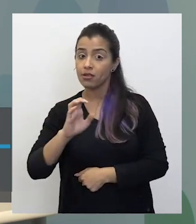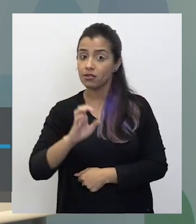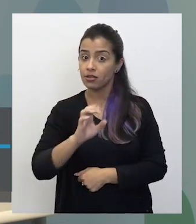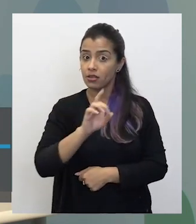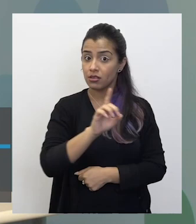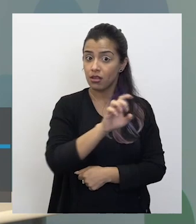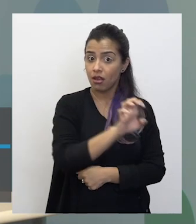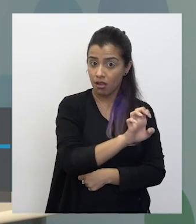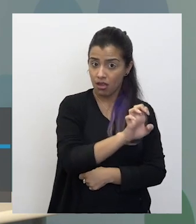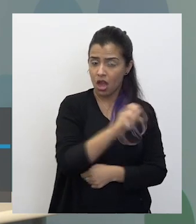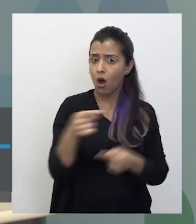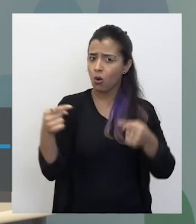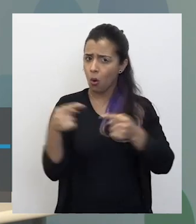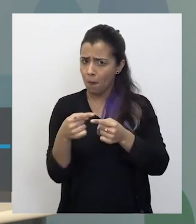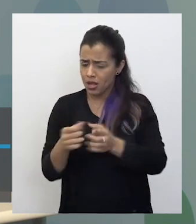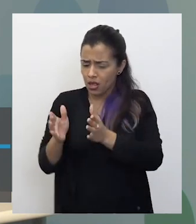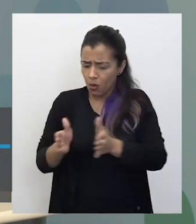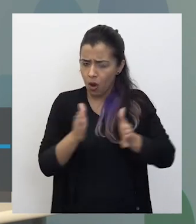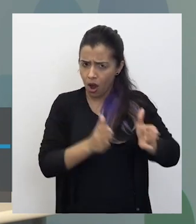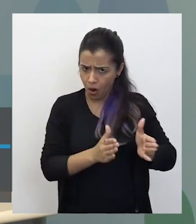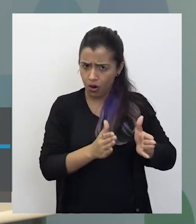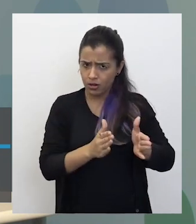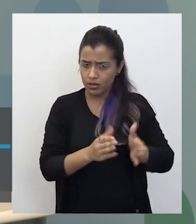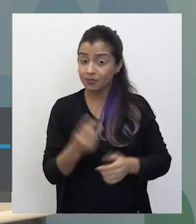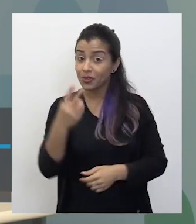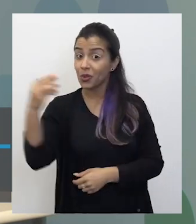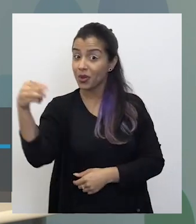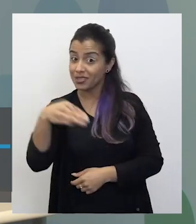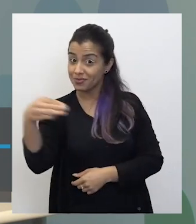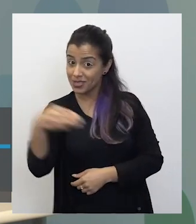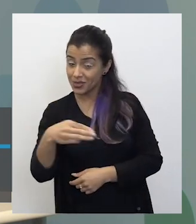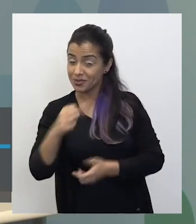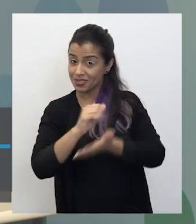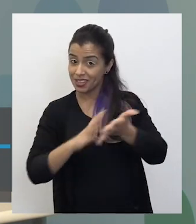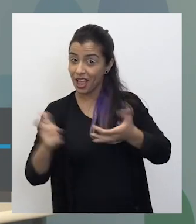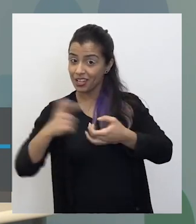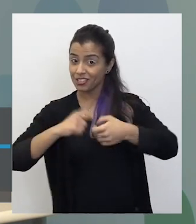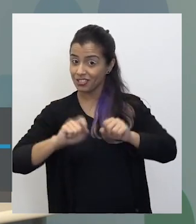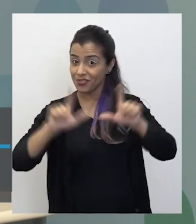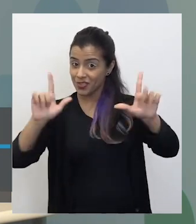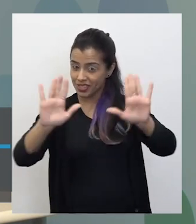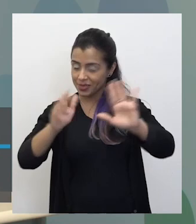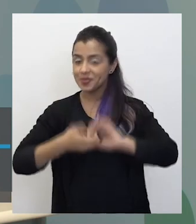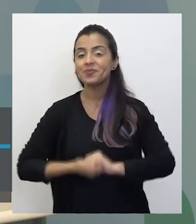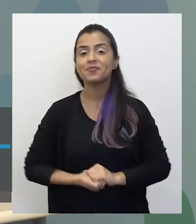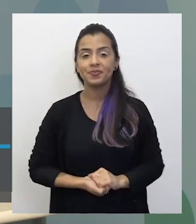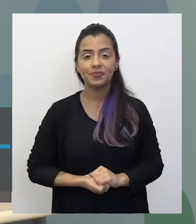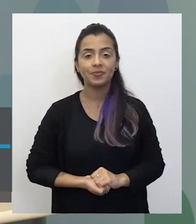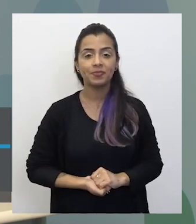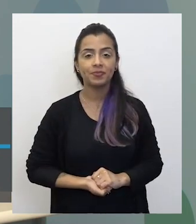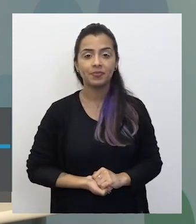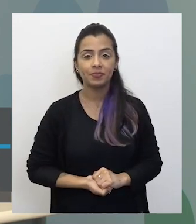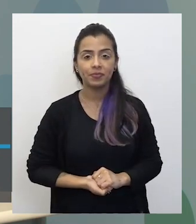D e bandeira E. 2 minutos para essa atividade e nós retornamos.